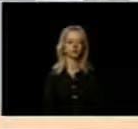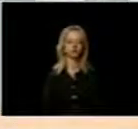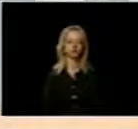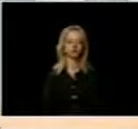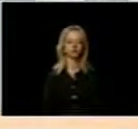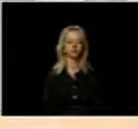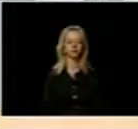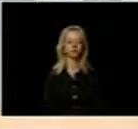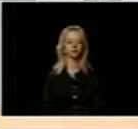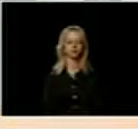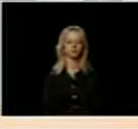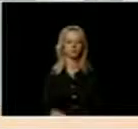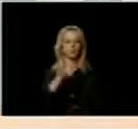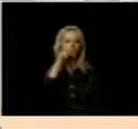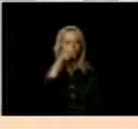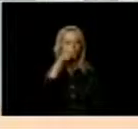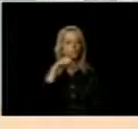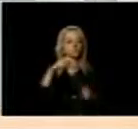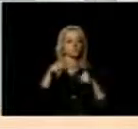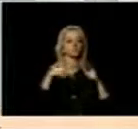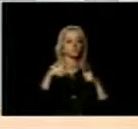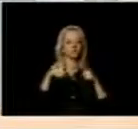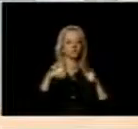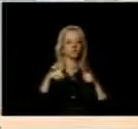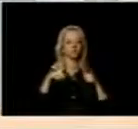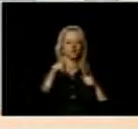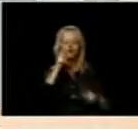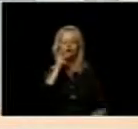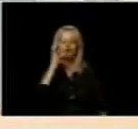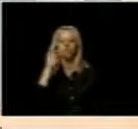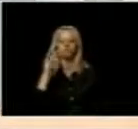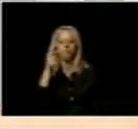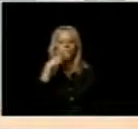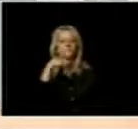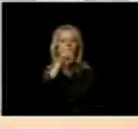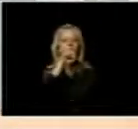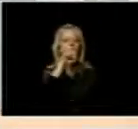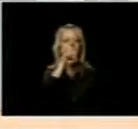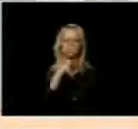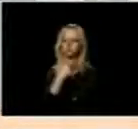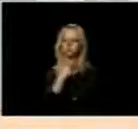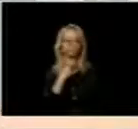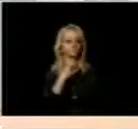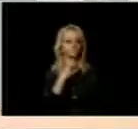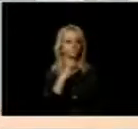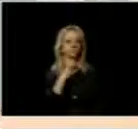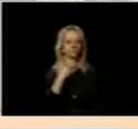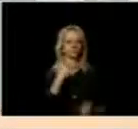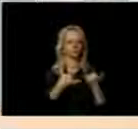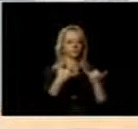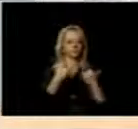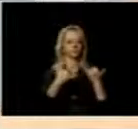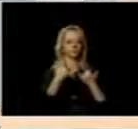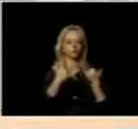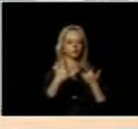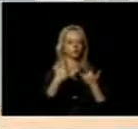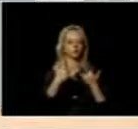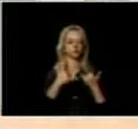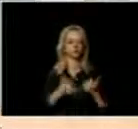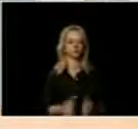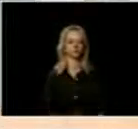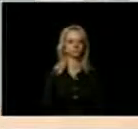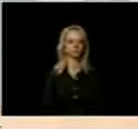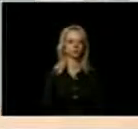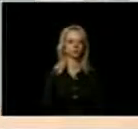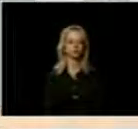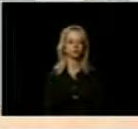funcionária chamou a mãe e disse que não podia brincar, porque a criança não tinha condições de brincar ali, porque aquelas instalações não eram